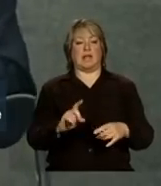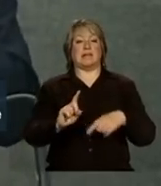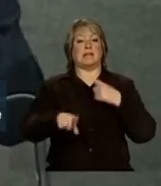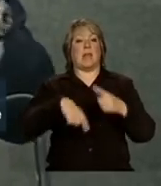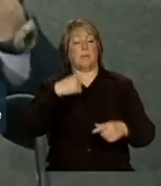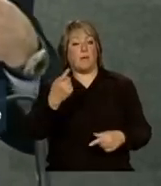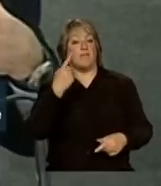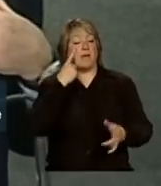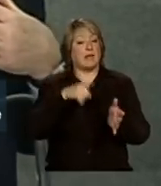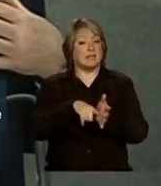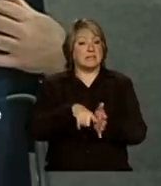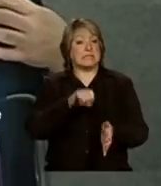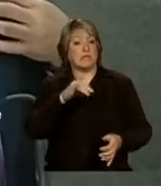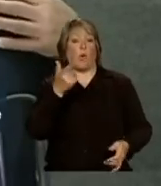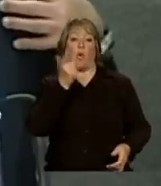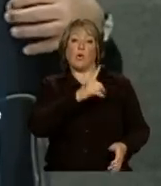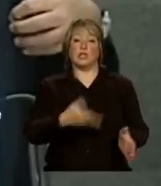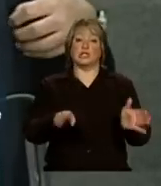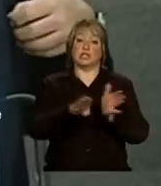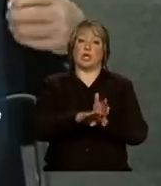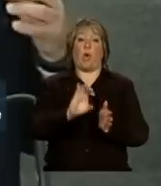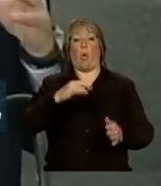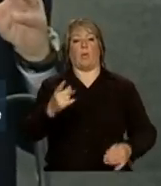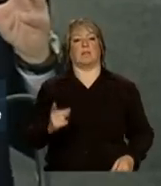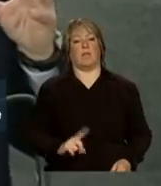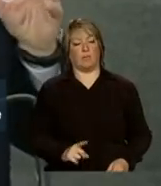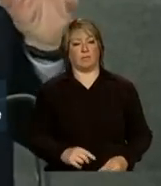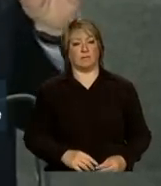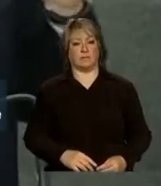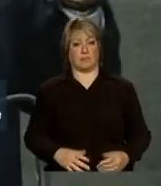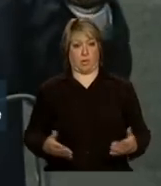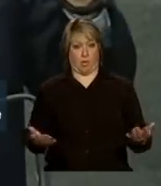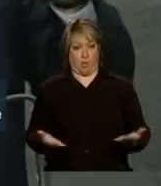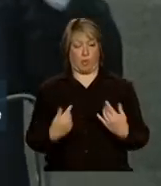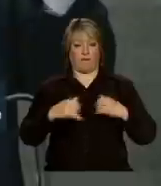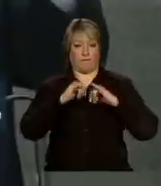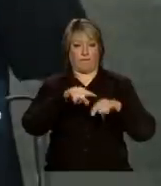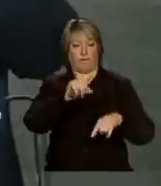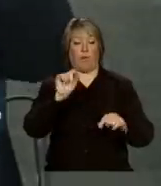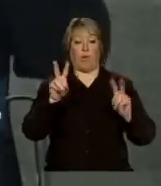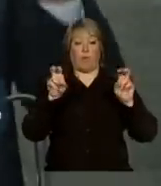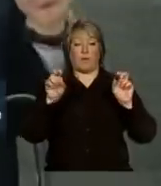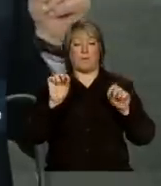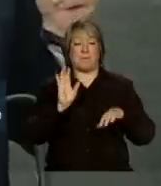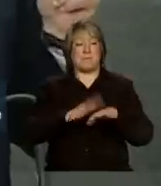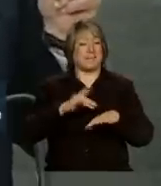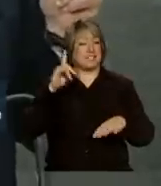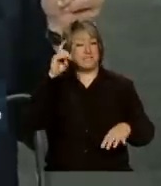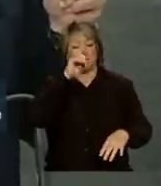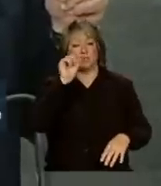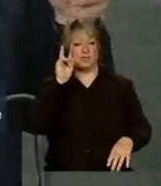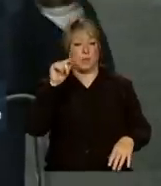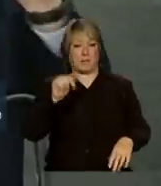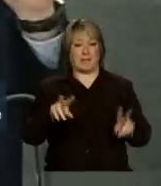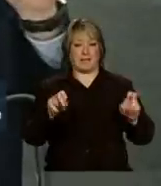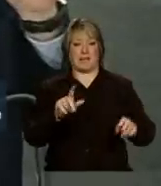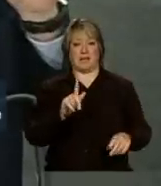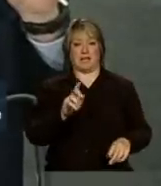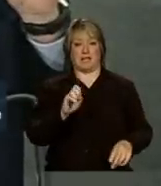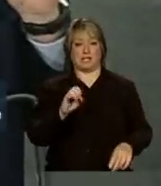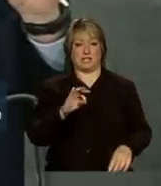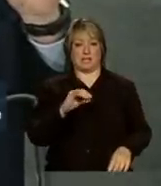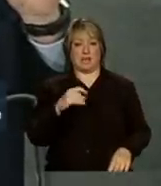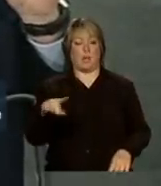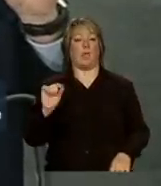não então eu hoje lhes digo que o tema mais complexo em gestão é